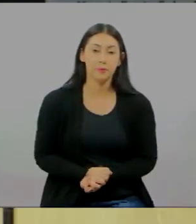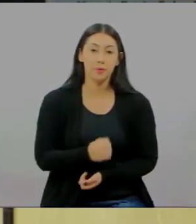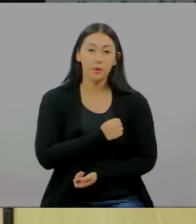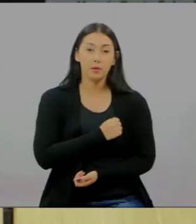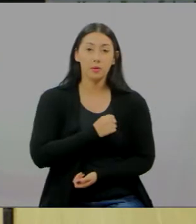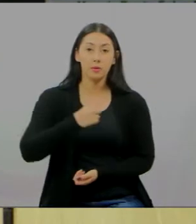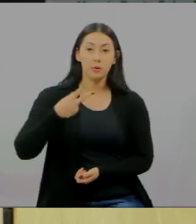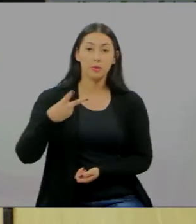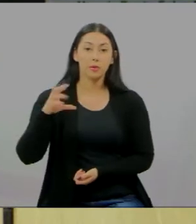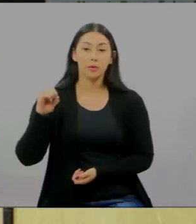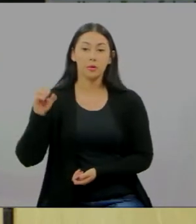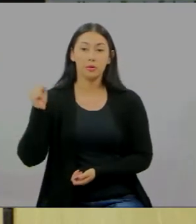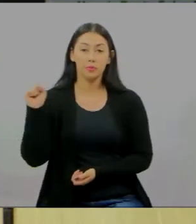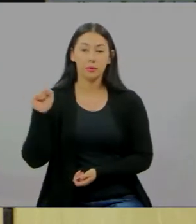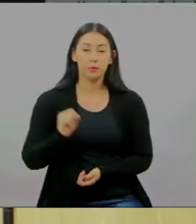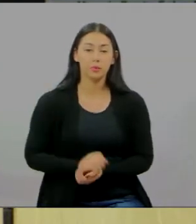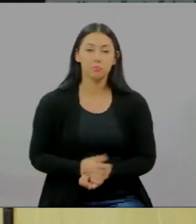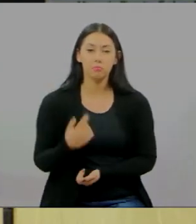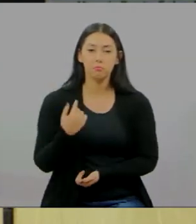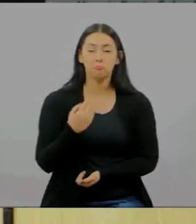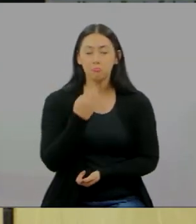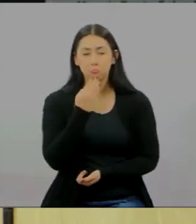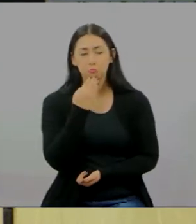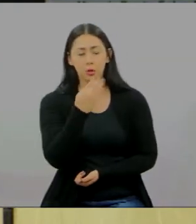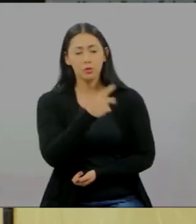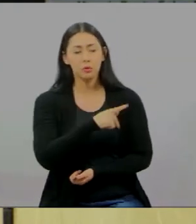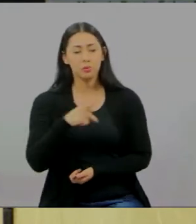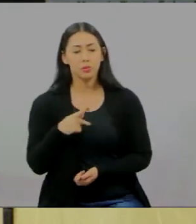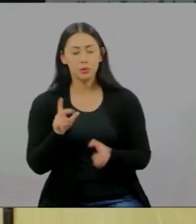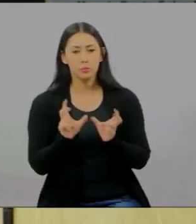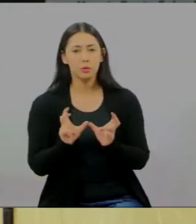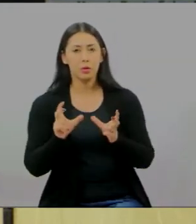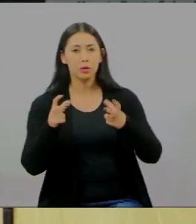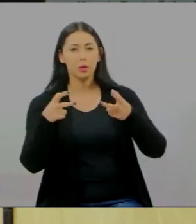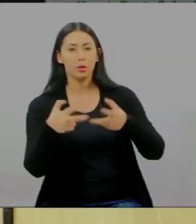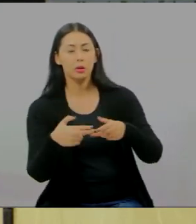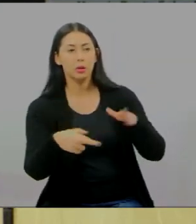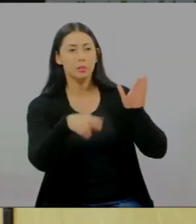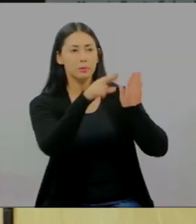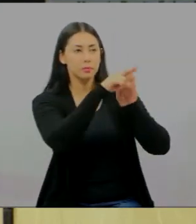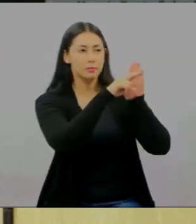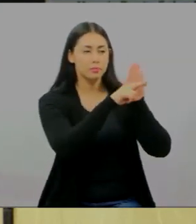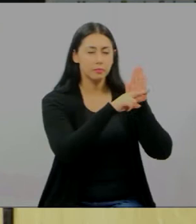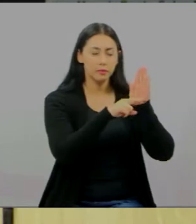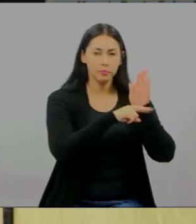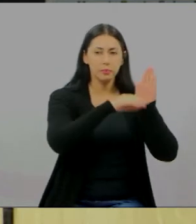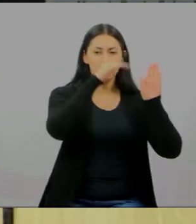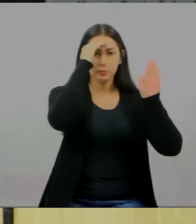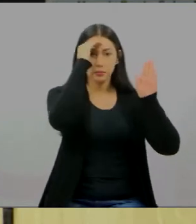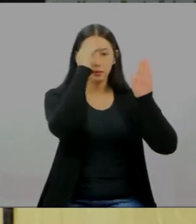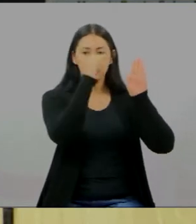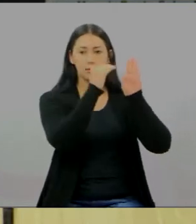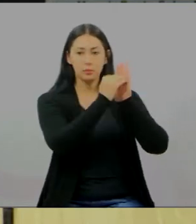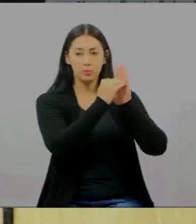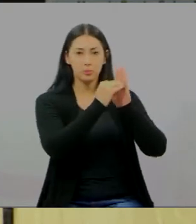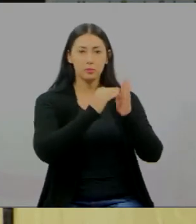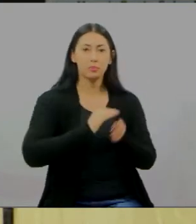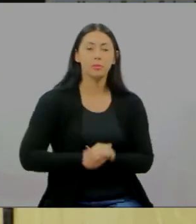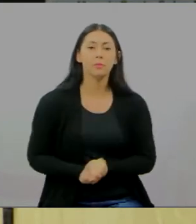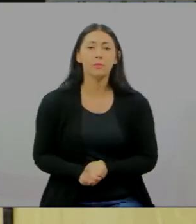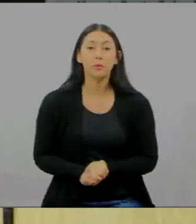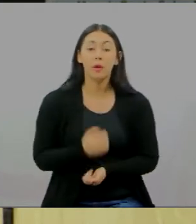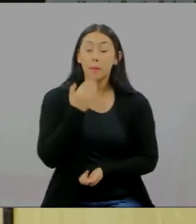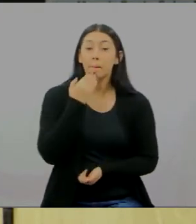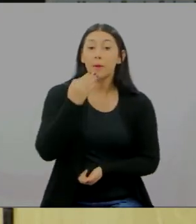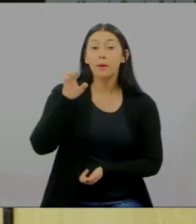Requerimento 208. Requeremos ao excelentíssimo senhor presidente desta Casa, ouvido e aprovado pela Igreja de Plenário, cumpridas as formalidades regimentais, seja